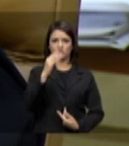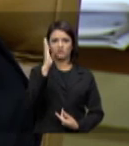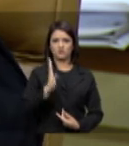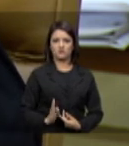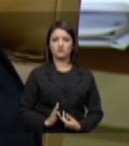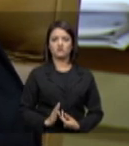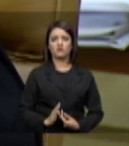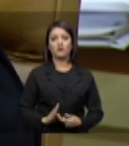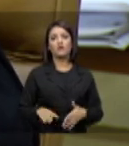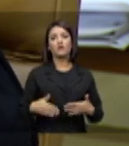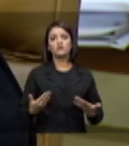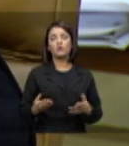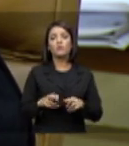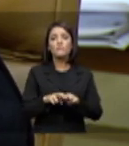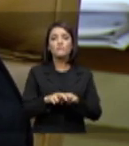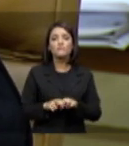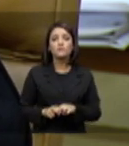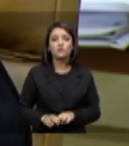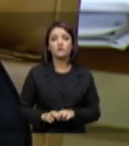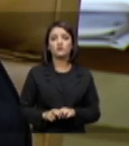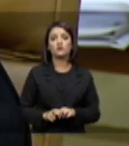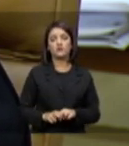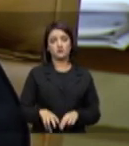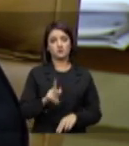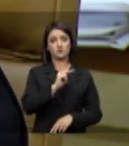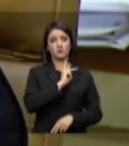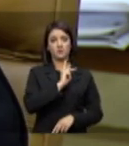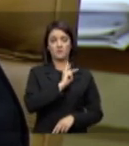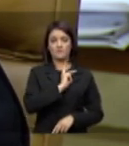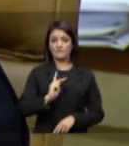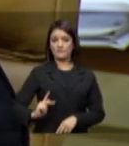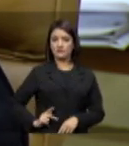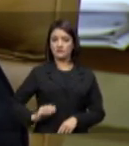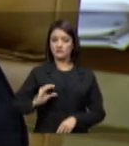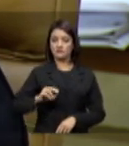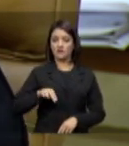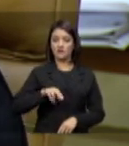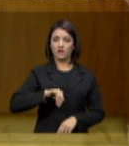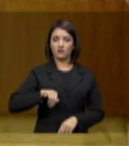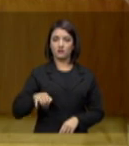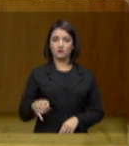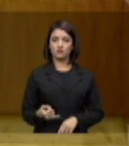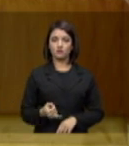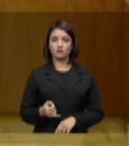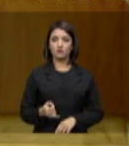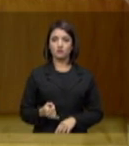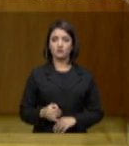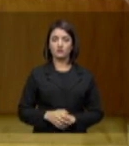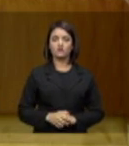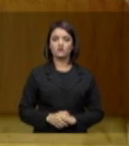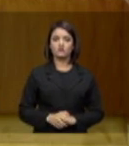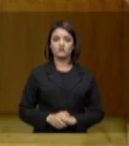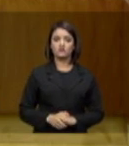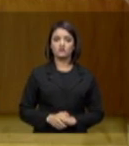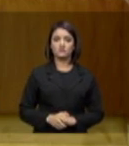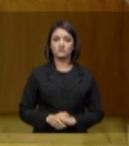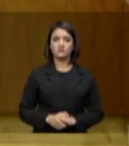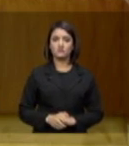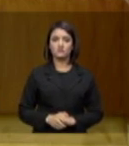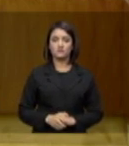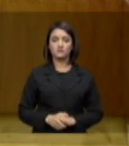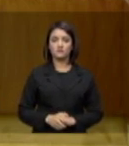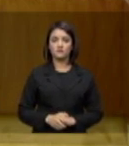e acho que por isso vossa excelência com presidente do conselho nacional de justiça ao exarar as consideradas